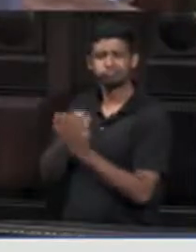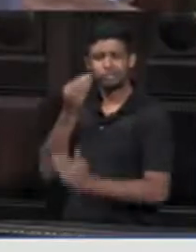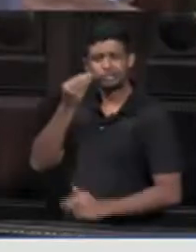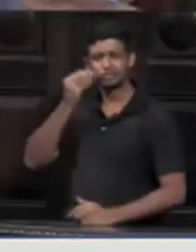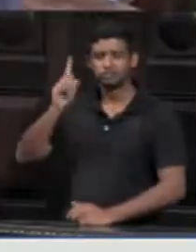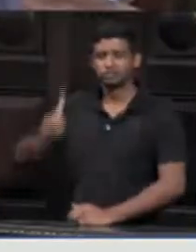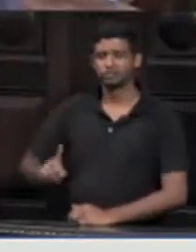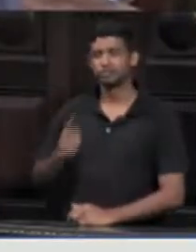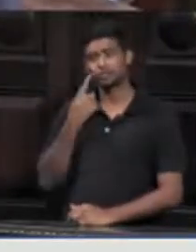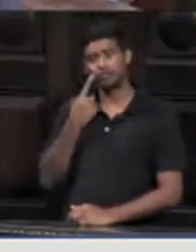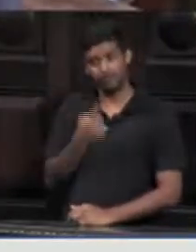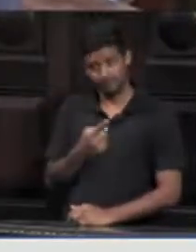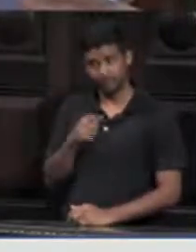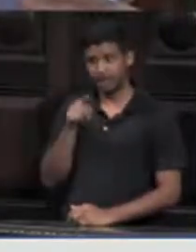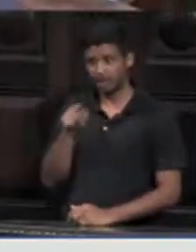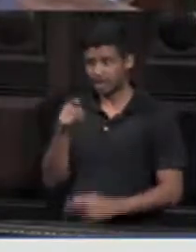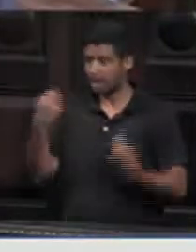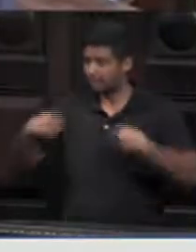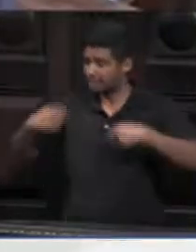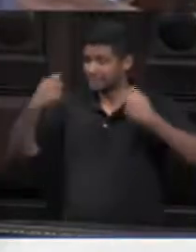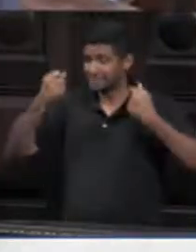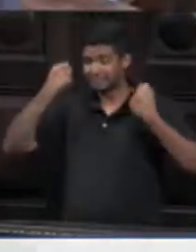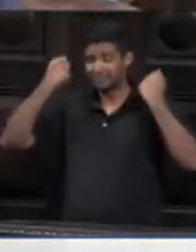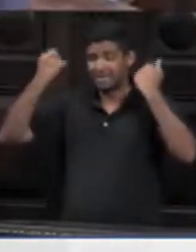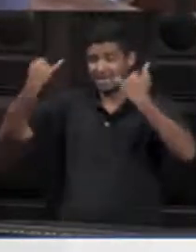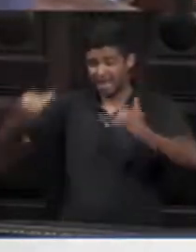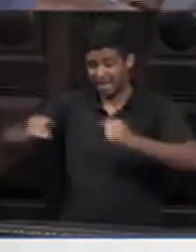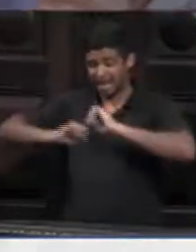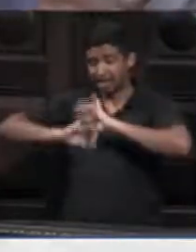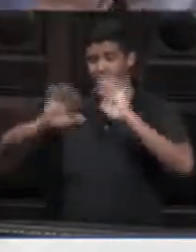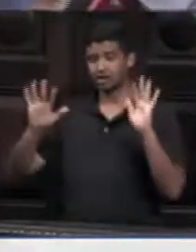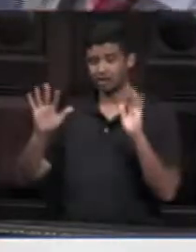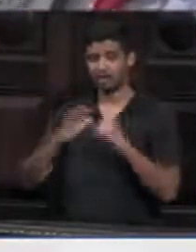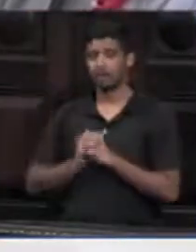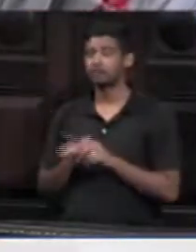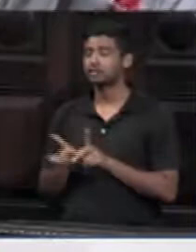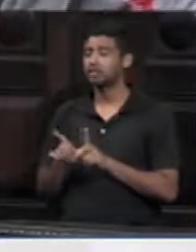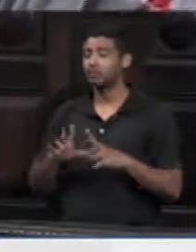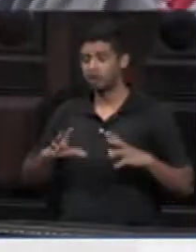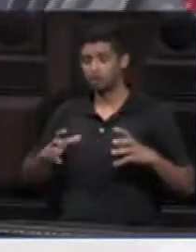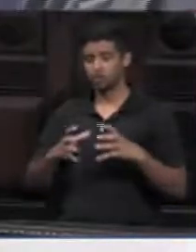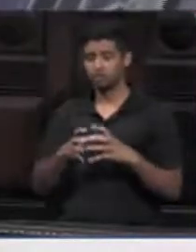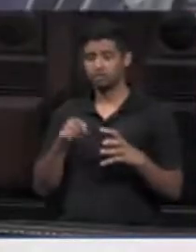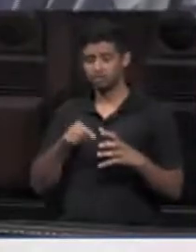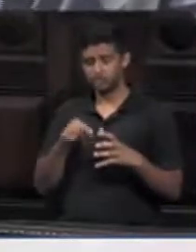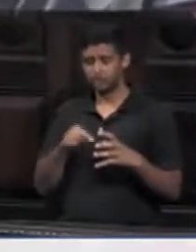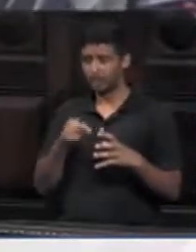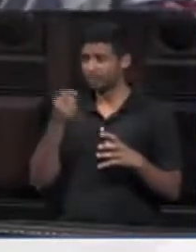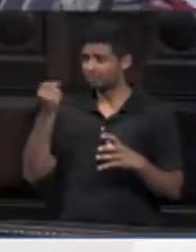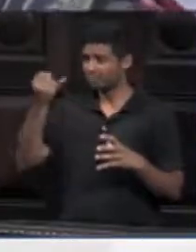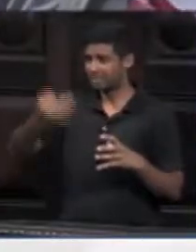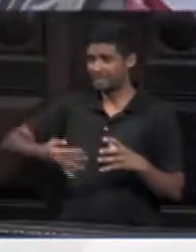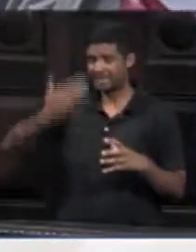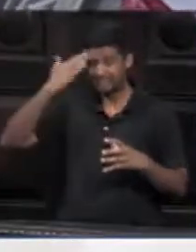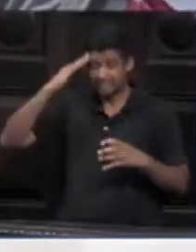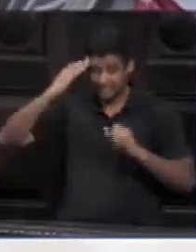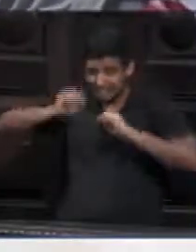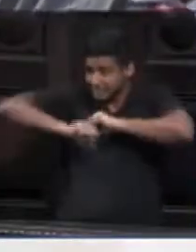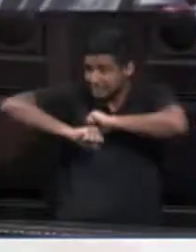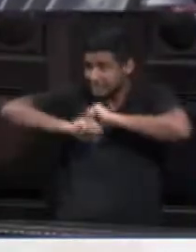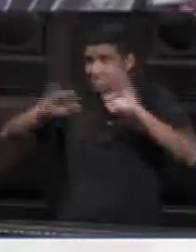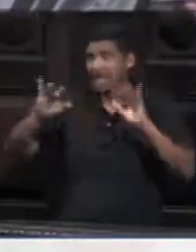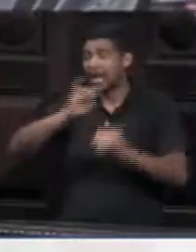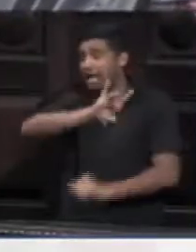isso precisa ser muito bem esclarecido e essa construção precisa estar bem clara aqui nessa casa antes de